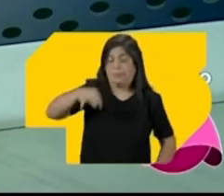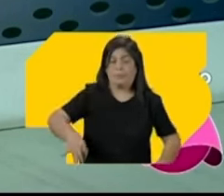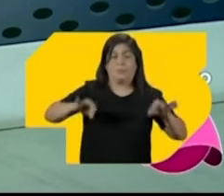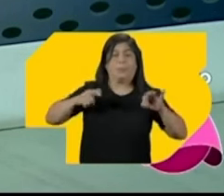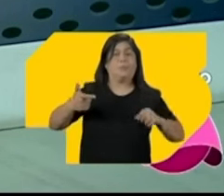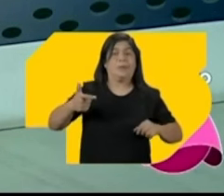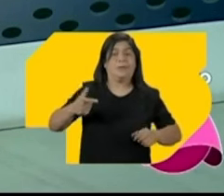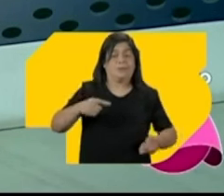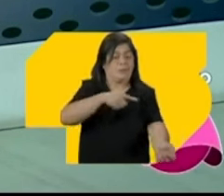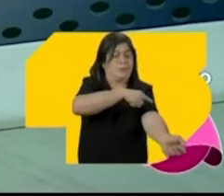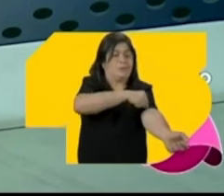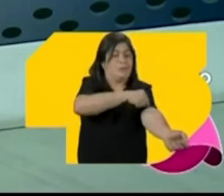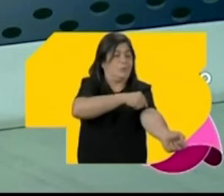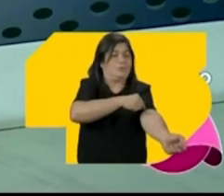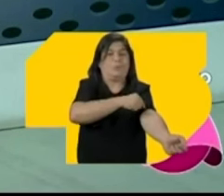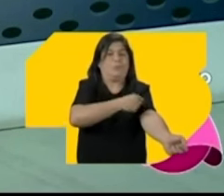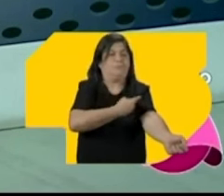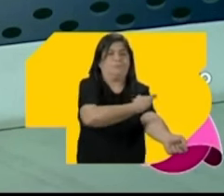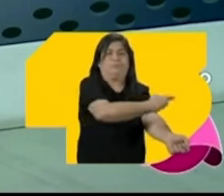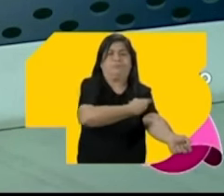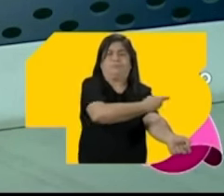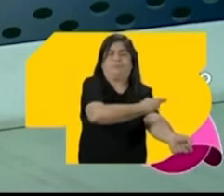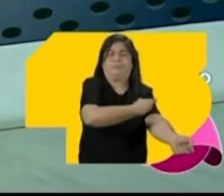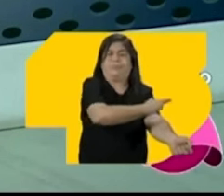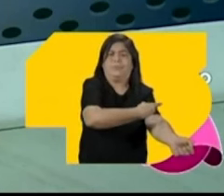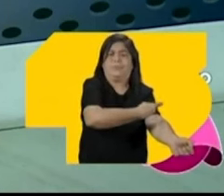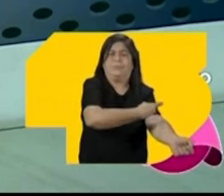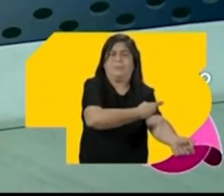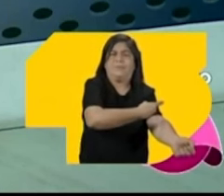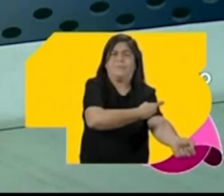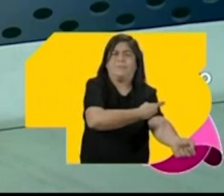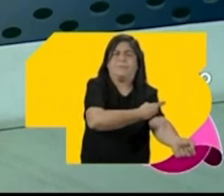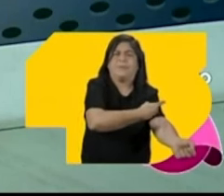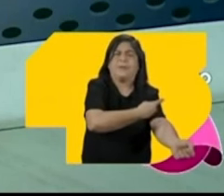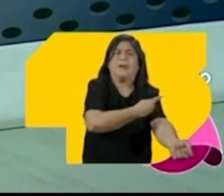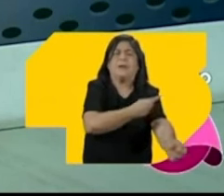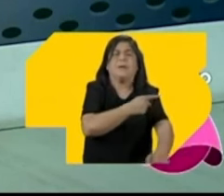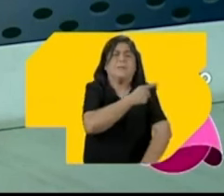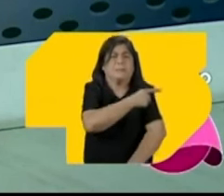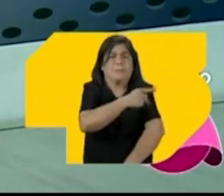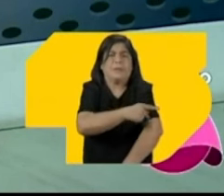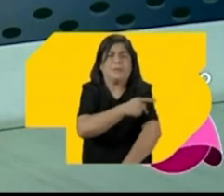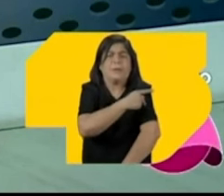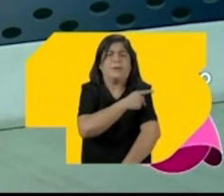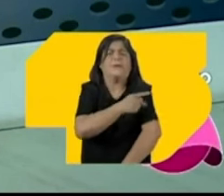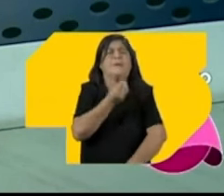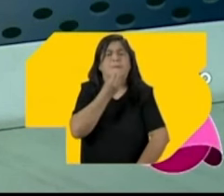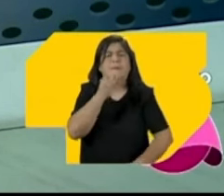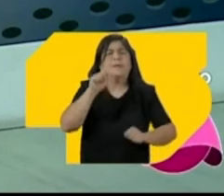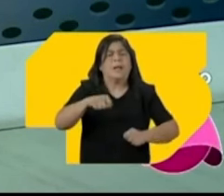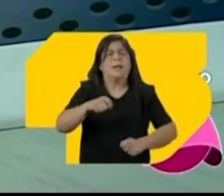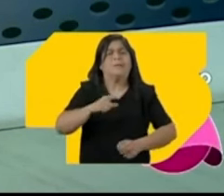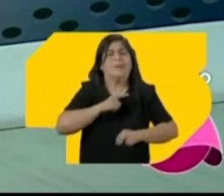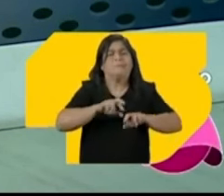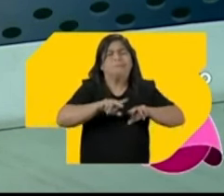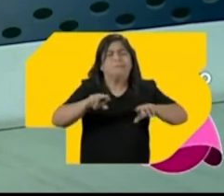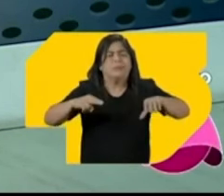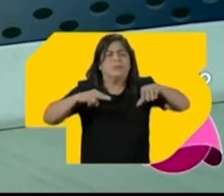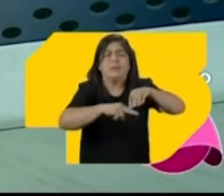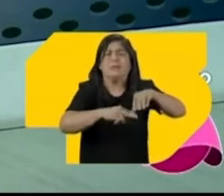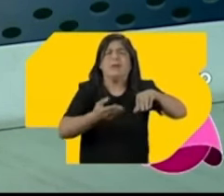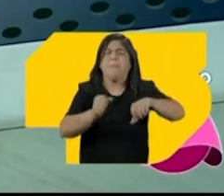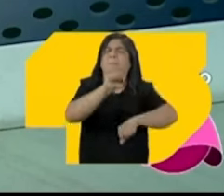lençol. Os pacientes estão dividindo soro. Né? No hospital regional do estado em Picuí tem um tomógrafo que já devia estar funcionando e até hoje está